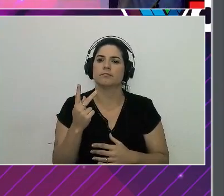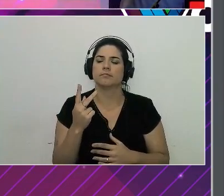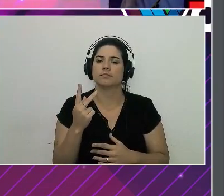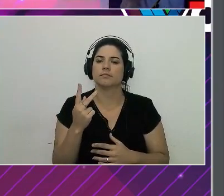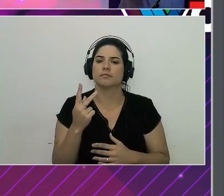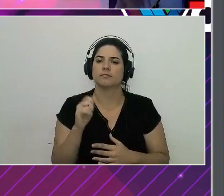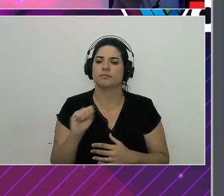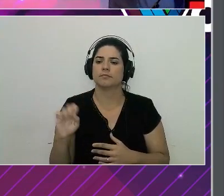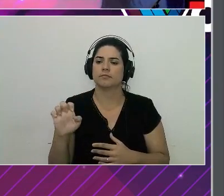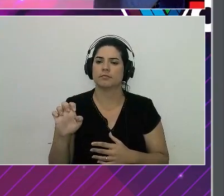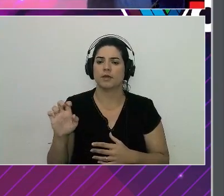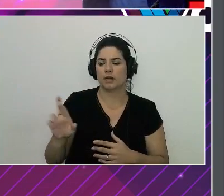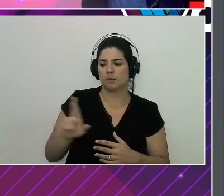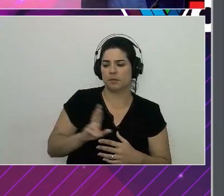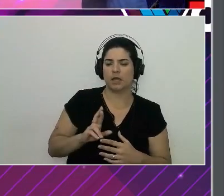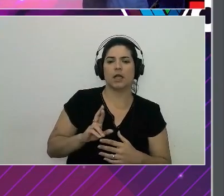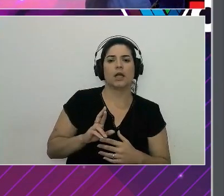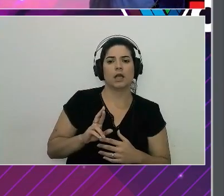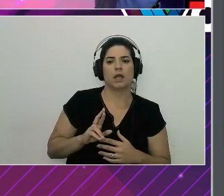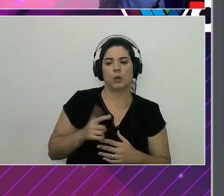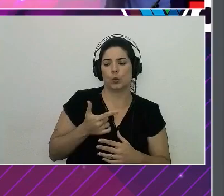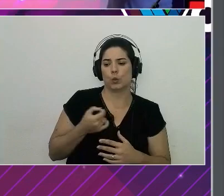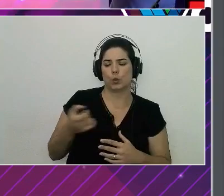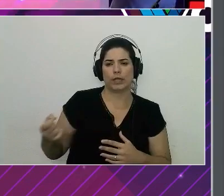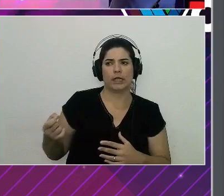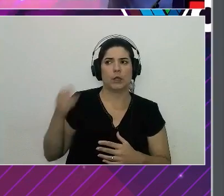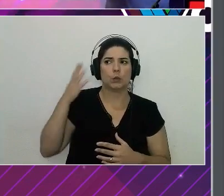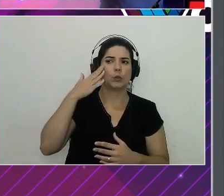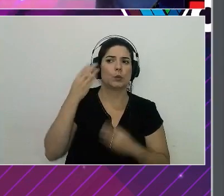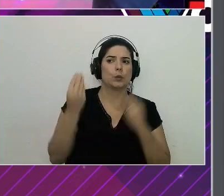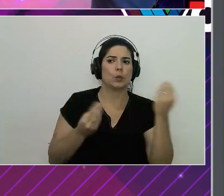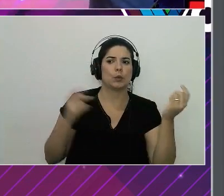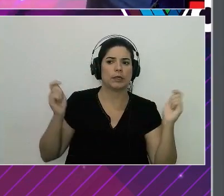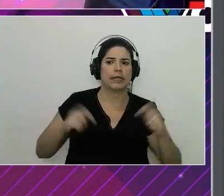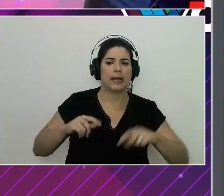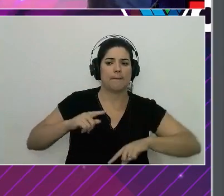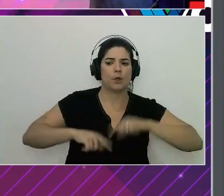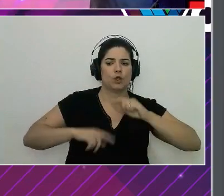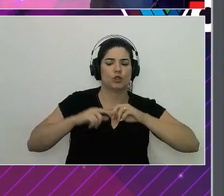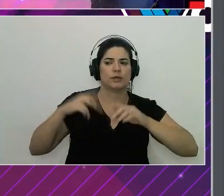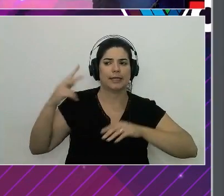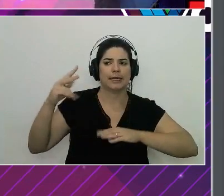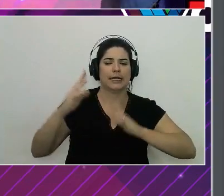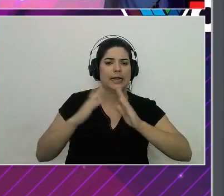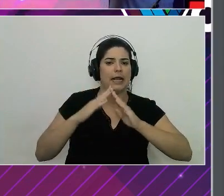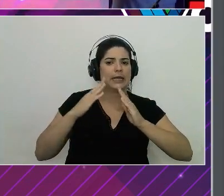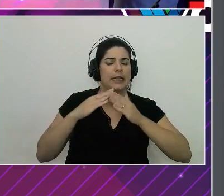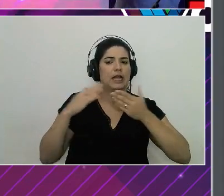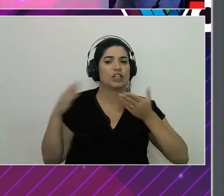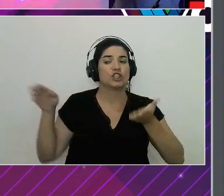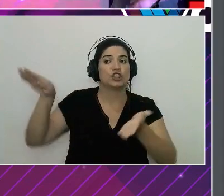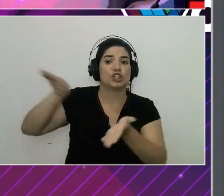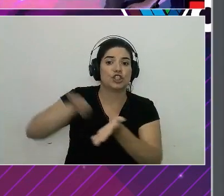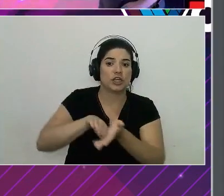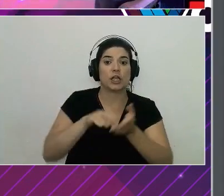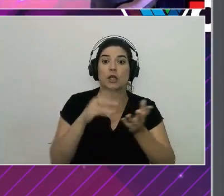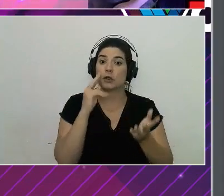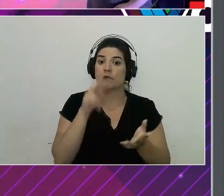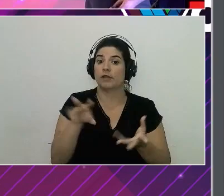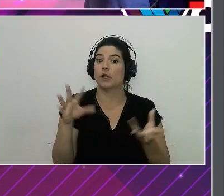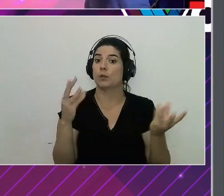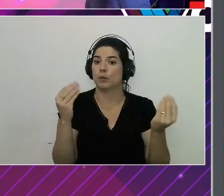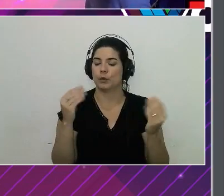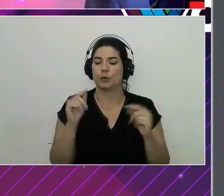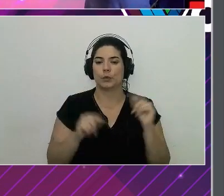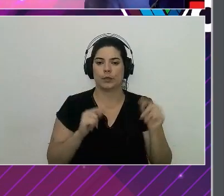o 200, aquilo funcionou e que aquele produto vai chegar na casa do usuário, sabe? Então, por exemplo, já vi muita empresa fazendo isso daqui. Você tem um test runner, o